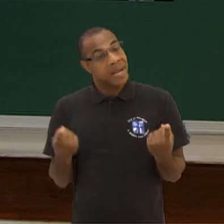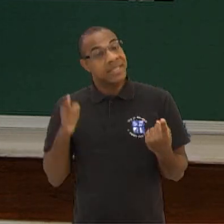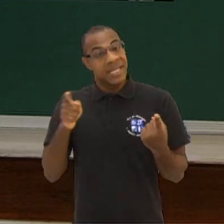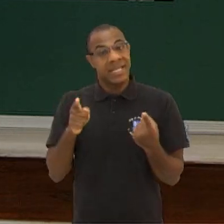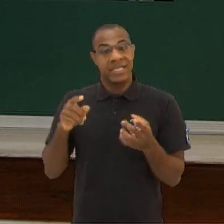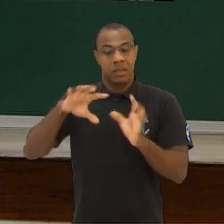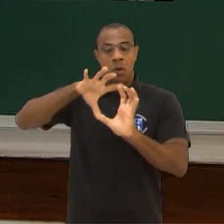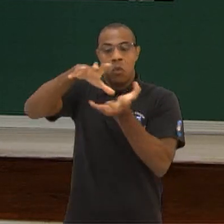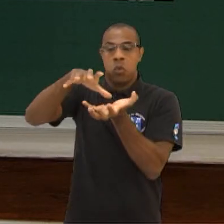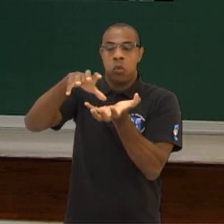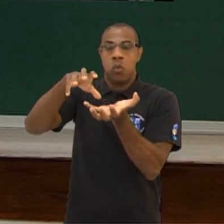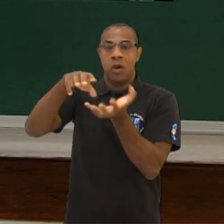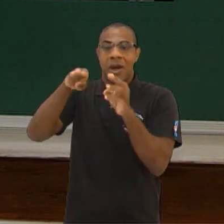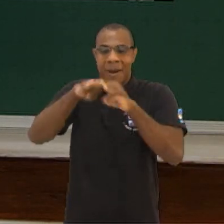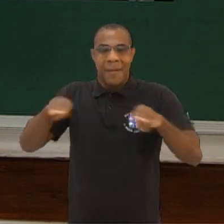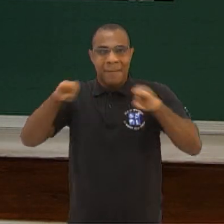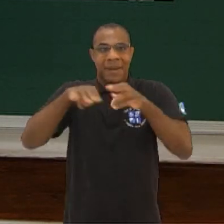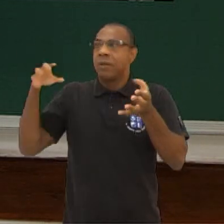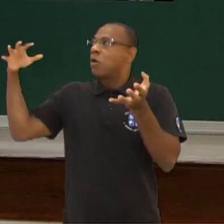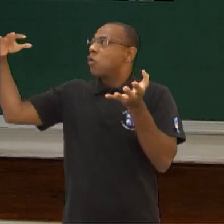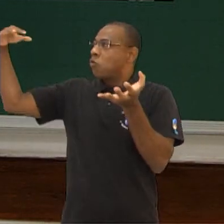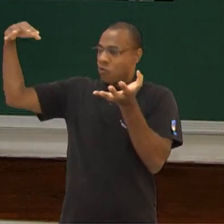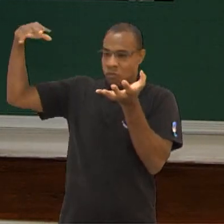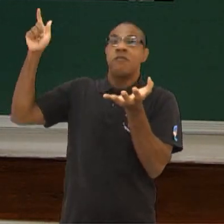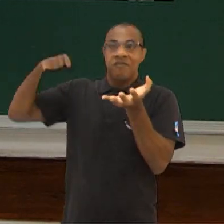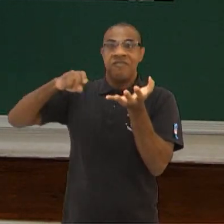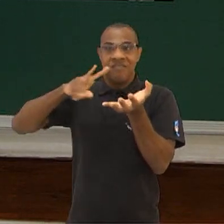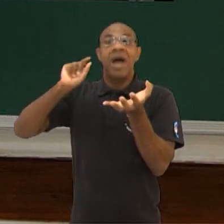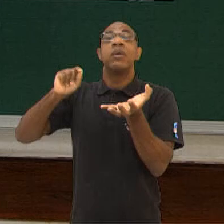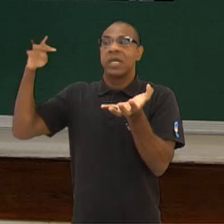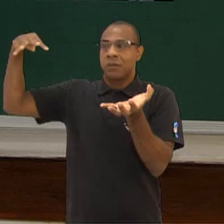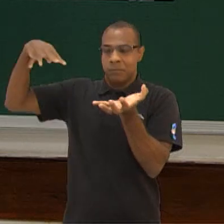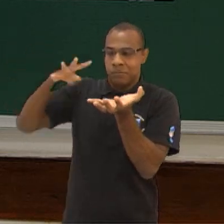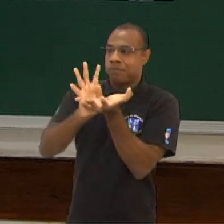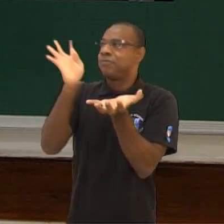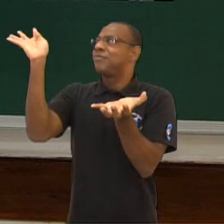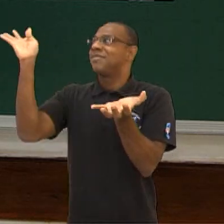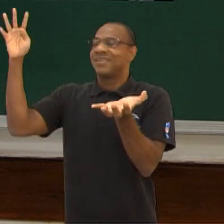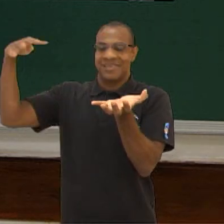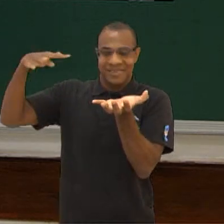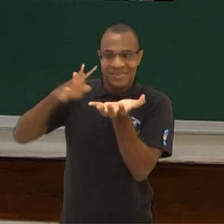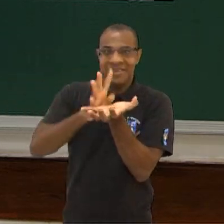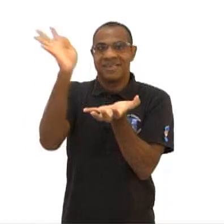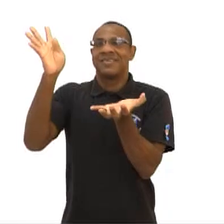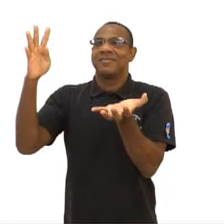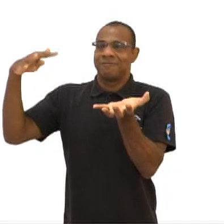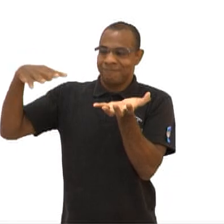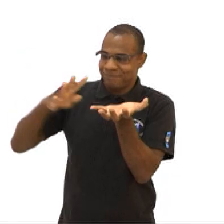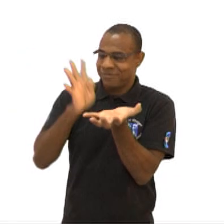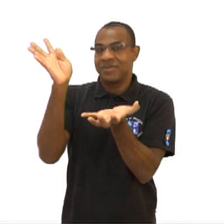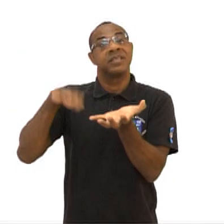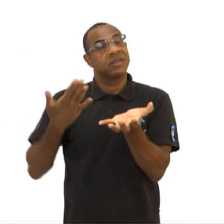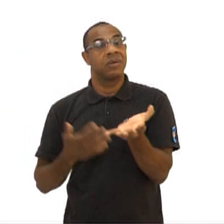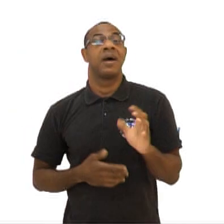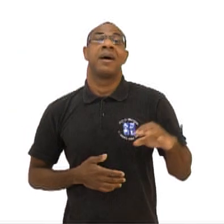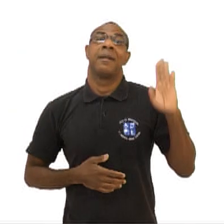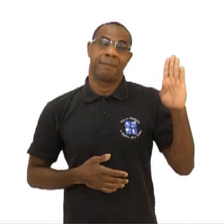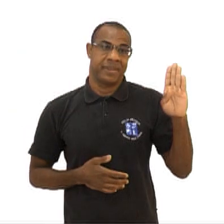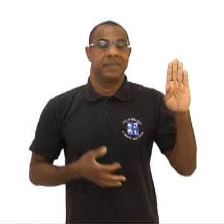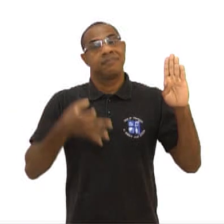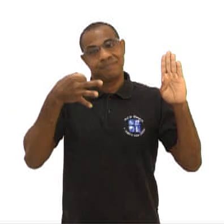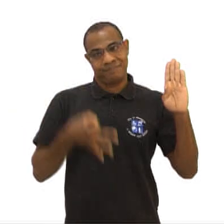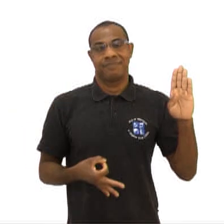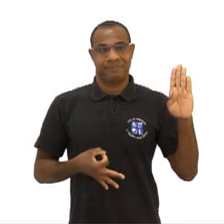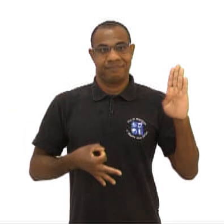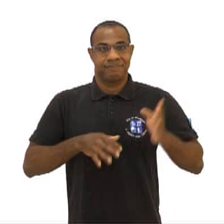cargas, e não uma mudança de sua velocidade, né? Como é a letra A. Então, a letra B seria a nossa afirmação